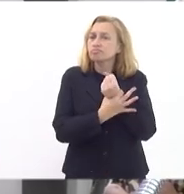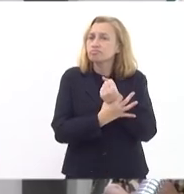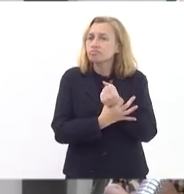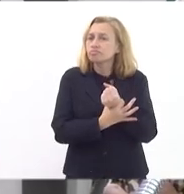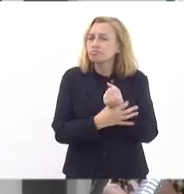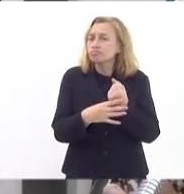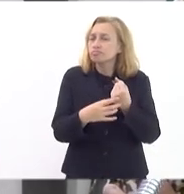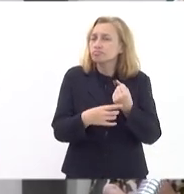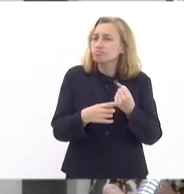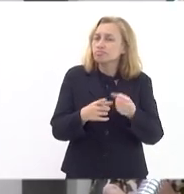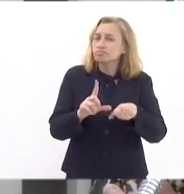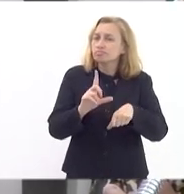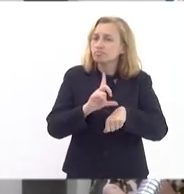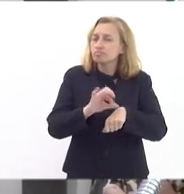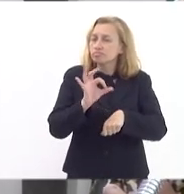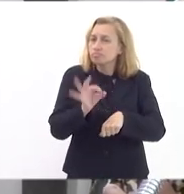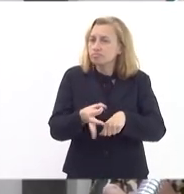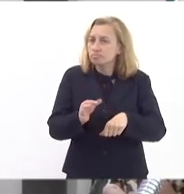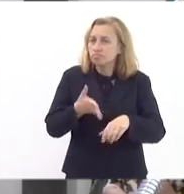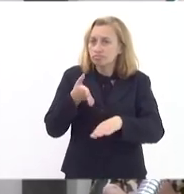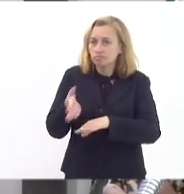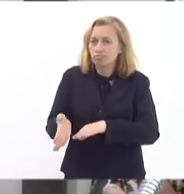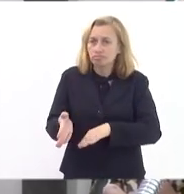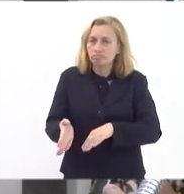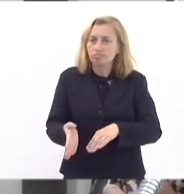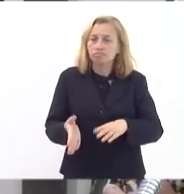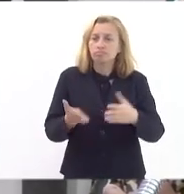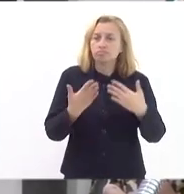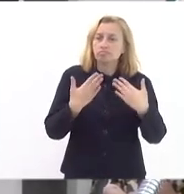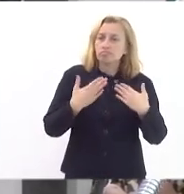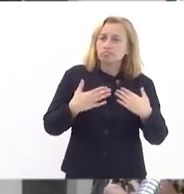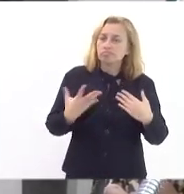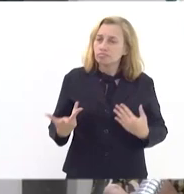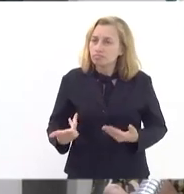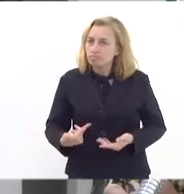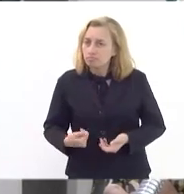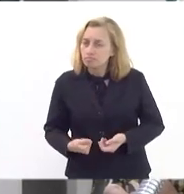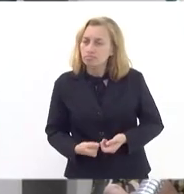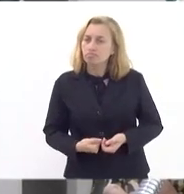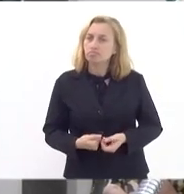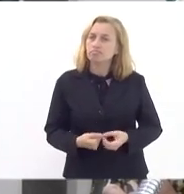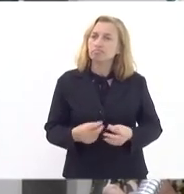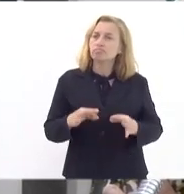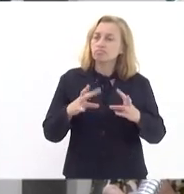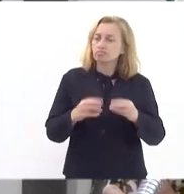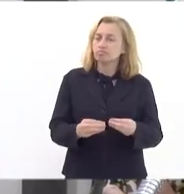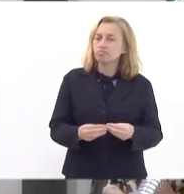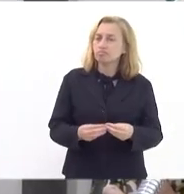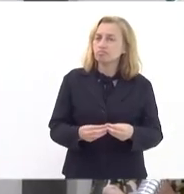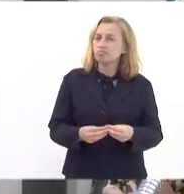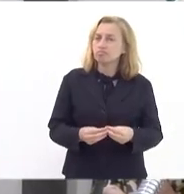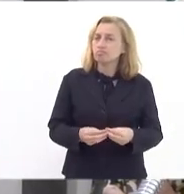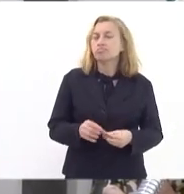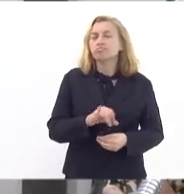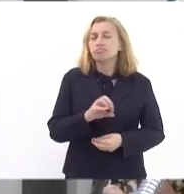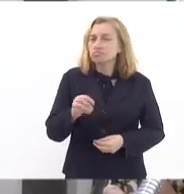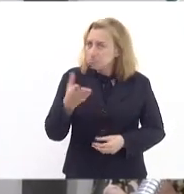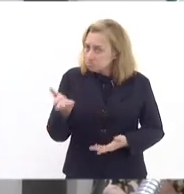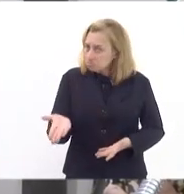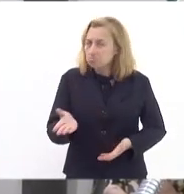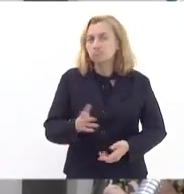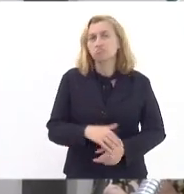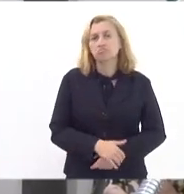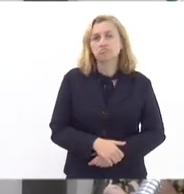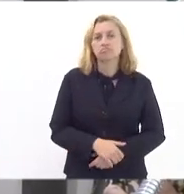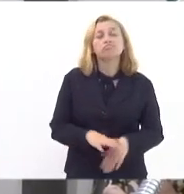ele a pontualidade significa tá garantido para ele o conforto significa para ele tá que é isso daí